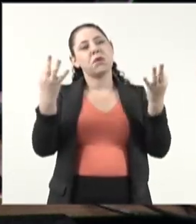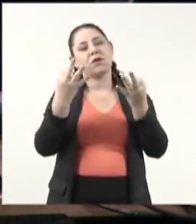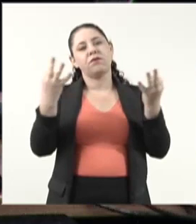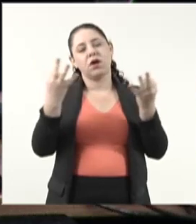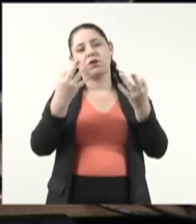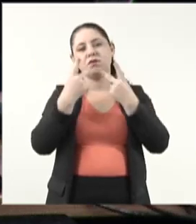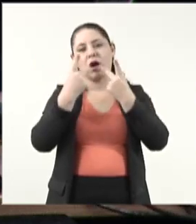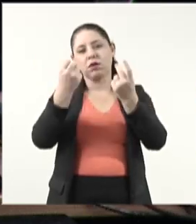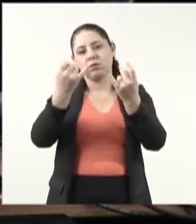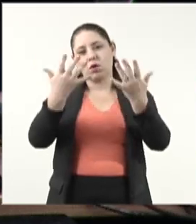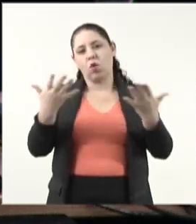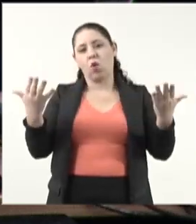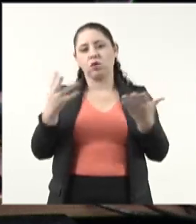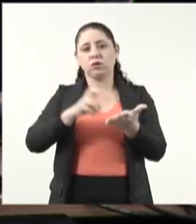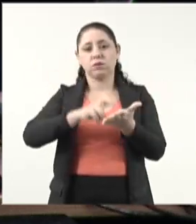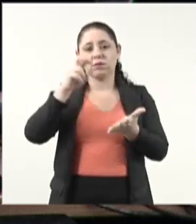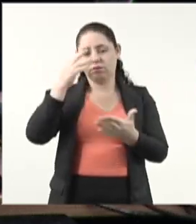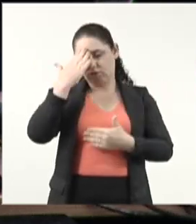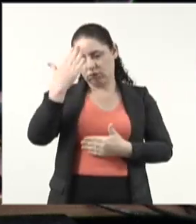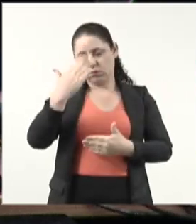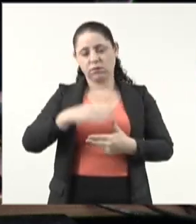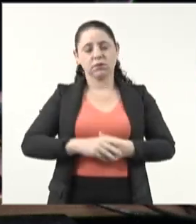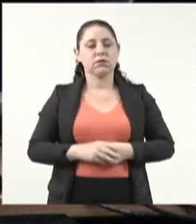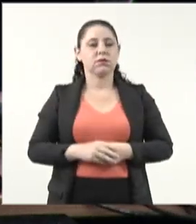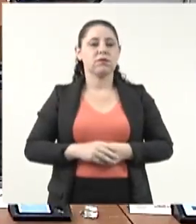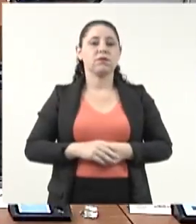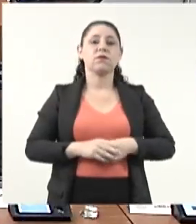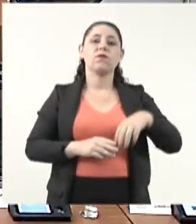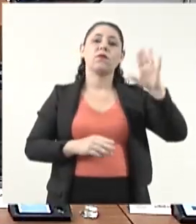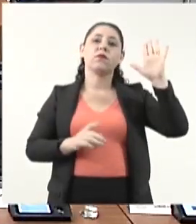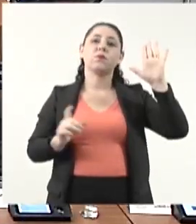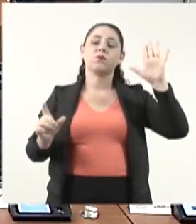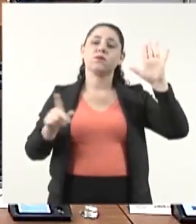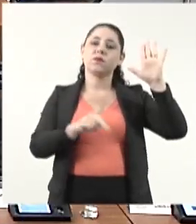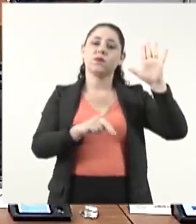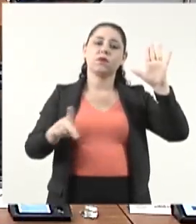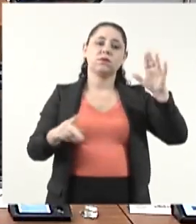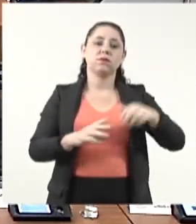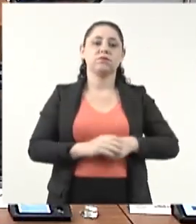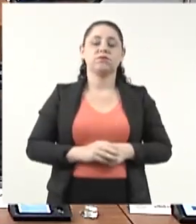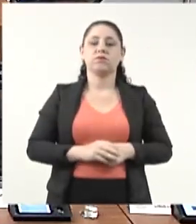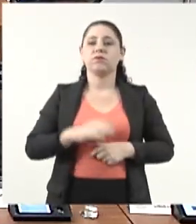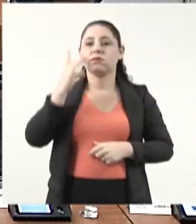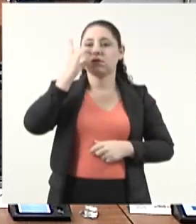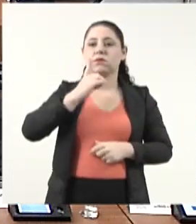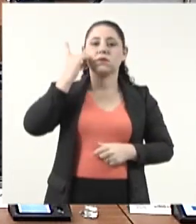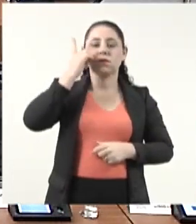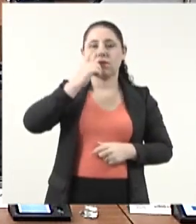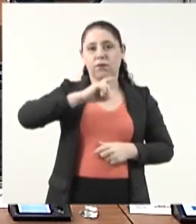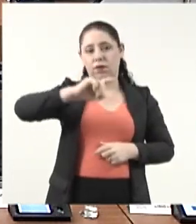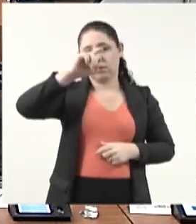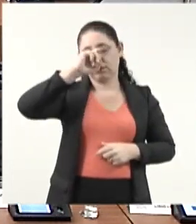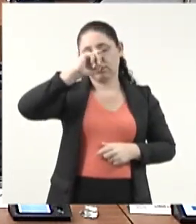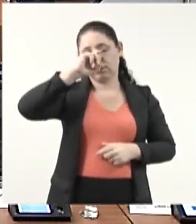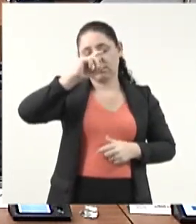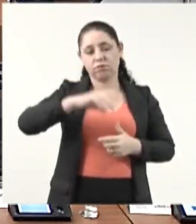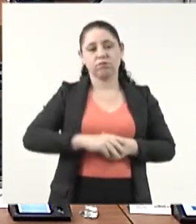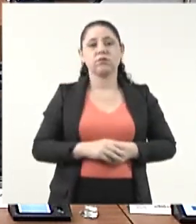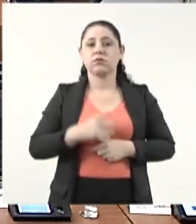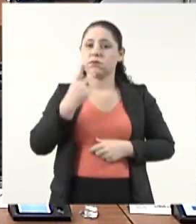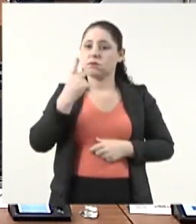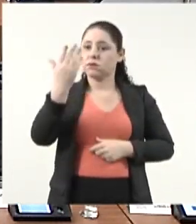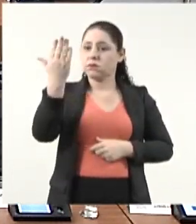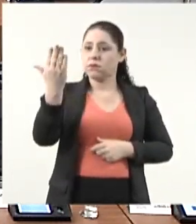que Vossa Excelência fez nesta manhã aqui. Muito obrigado. Obrigada. Pela ordem, presidenta. Pois não, deputado Zeca. Presidenta, para